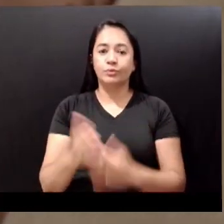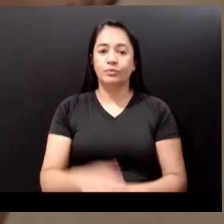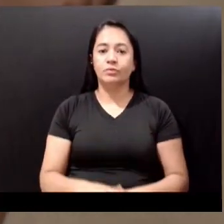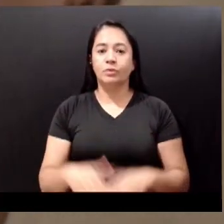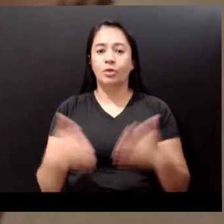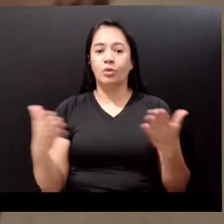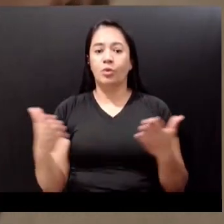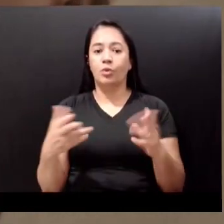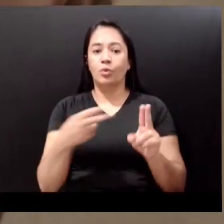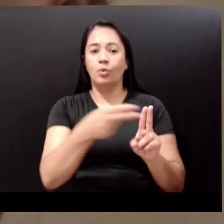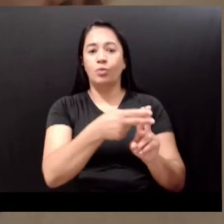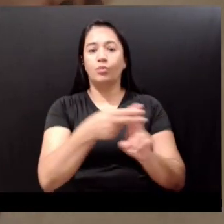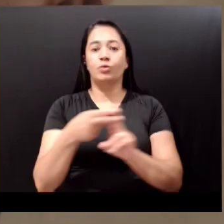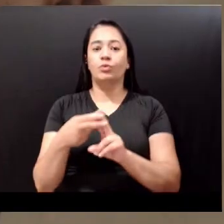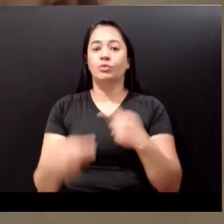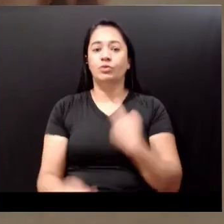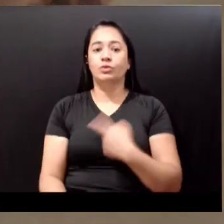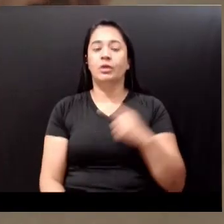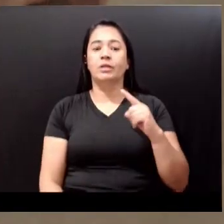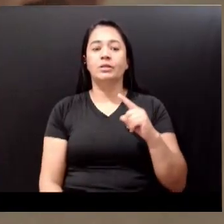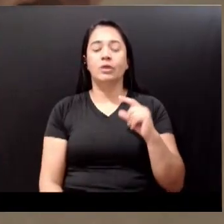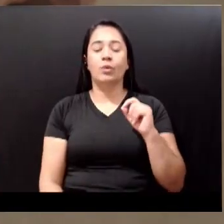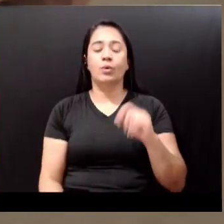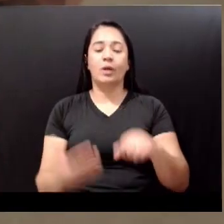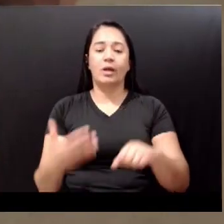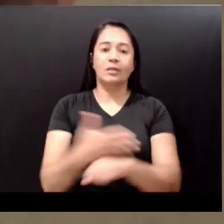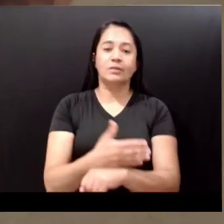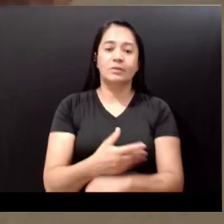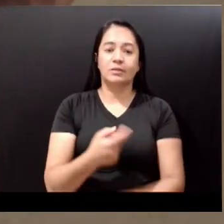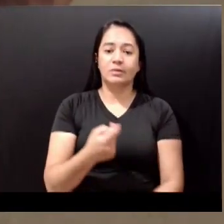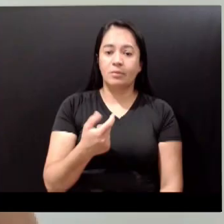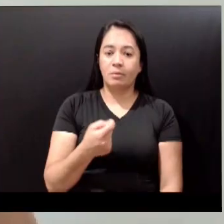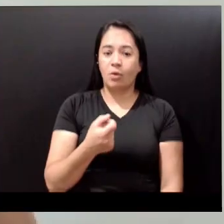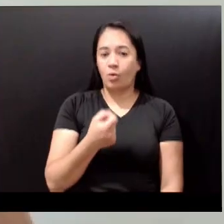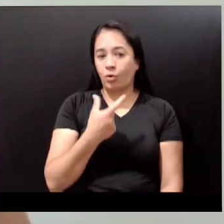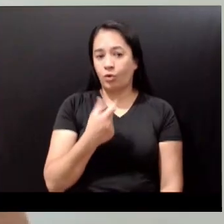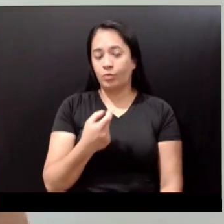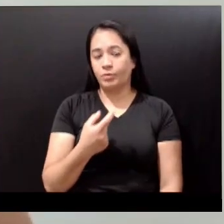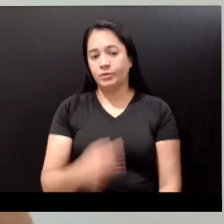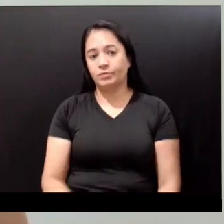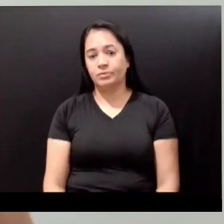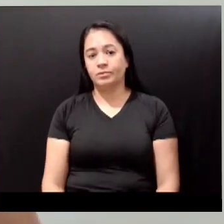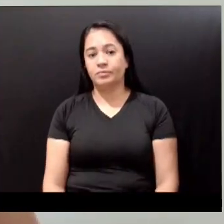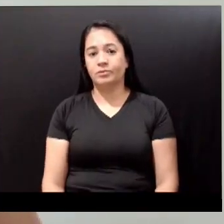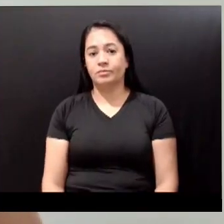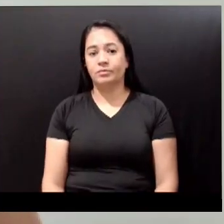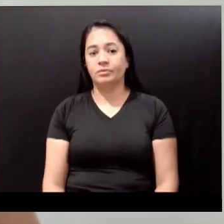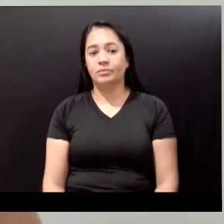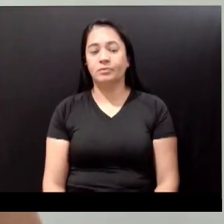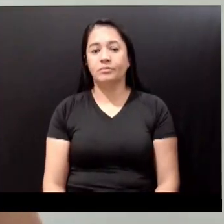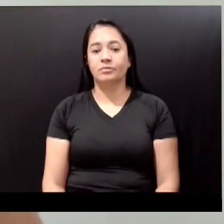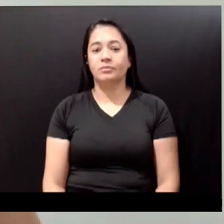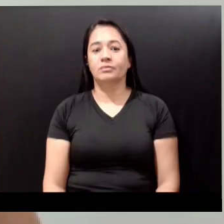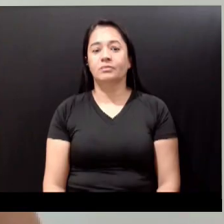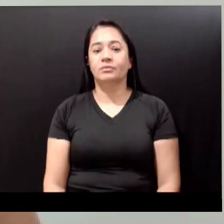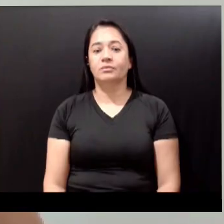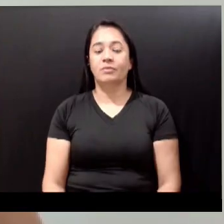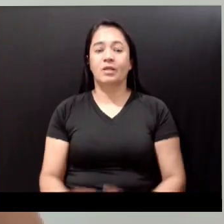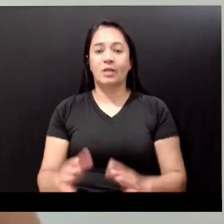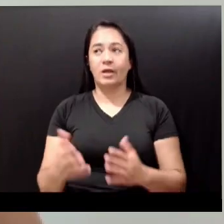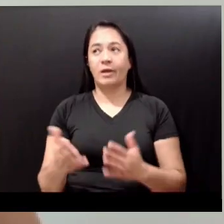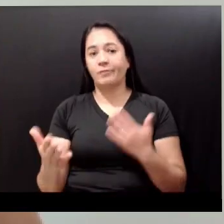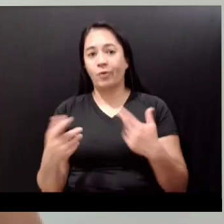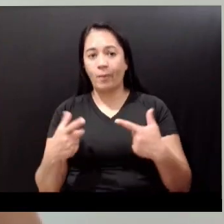tratamentos. Hoje, no SUS, nós temos acesso a poucos medicamentos desses que eu citei. Essa é uma batalha ainda para